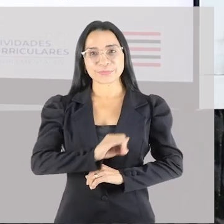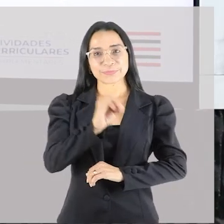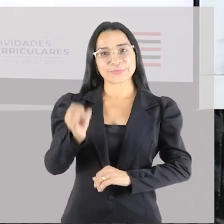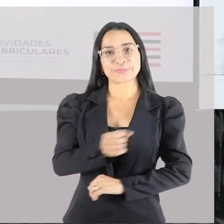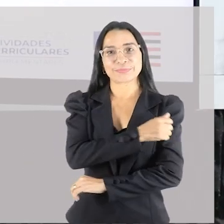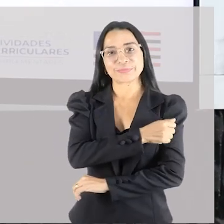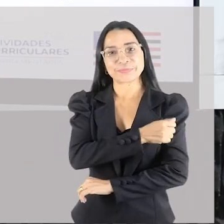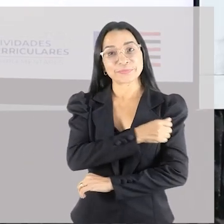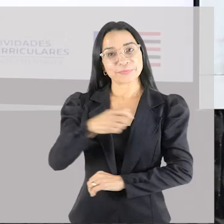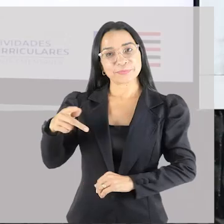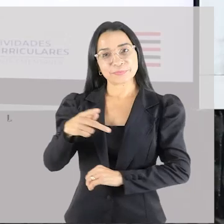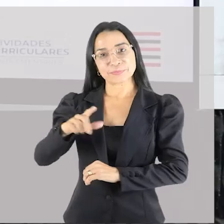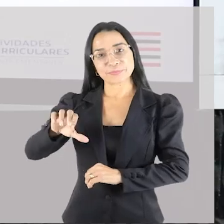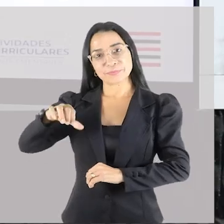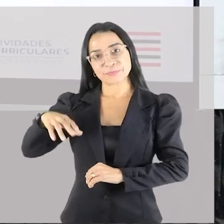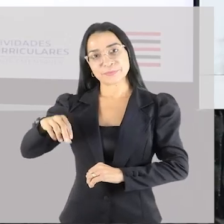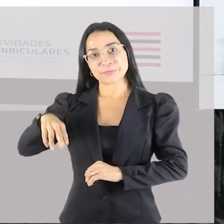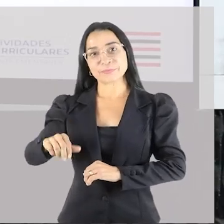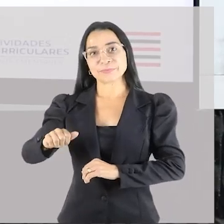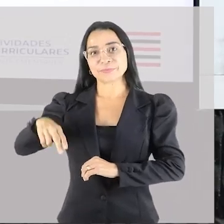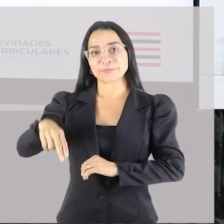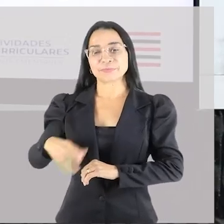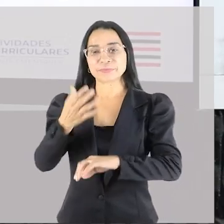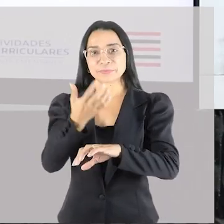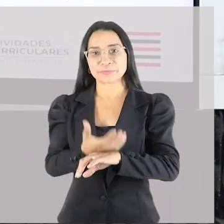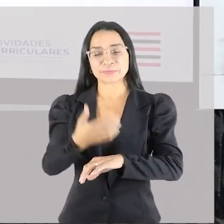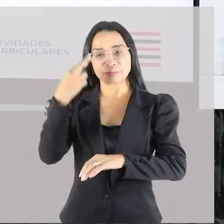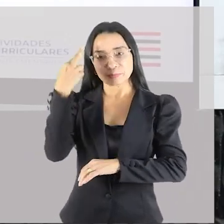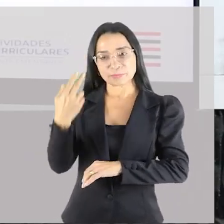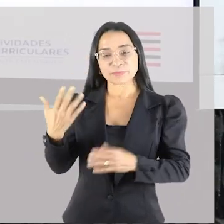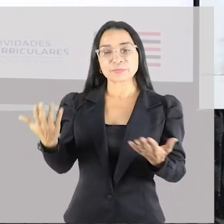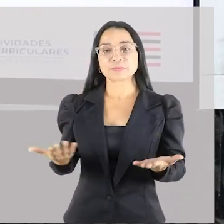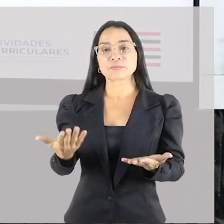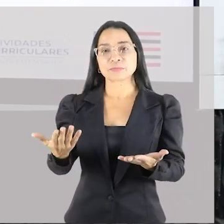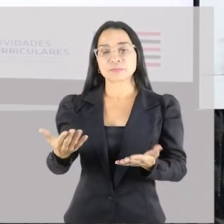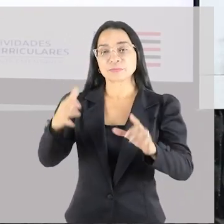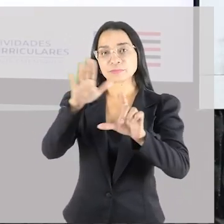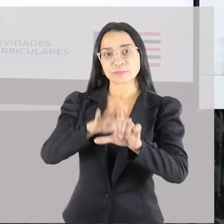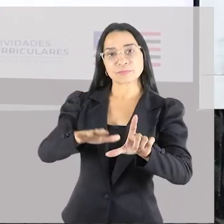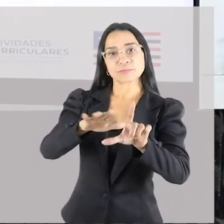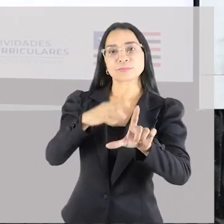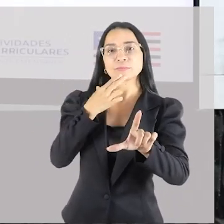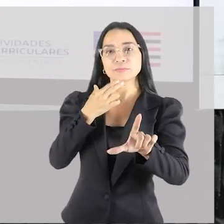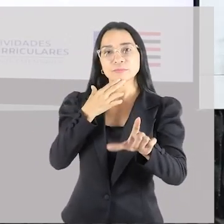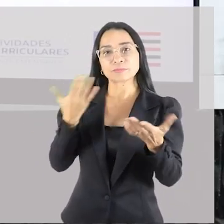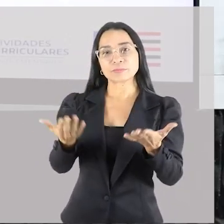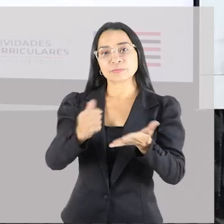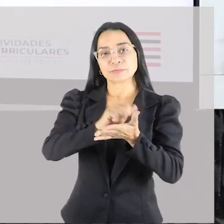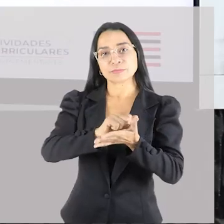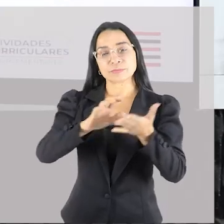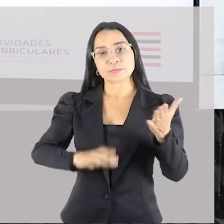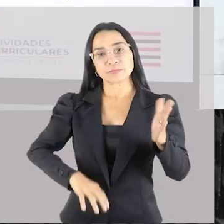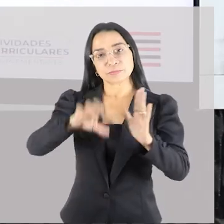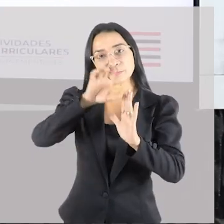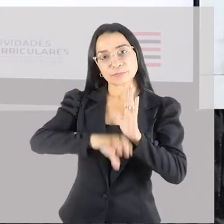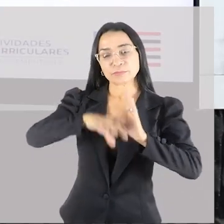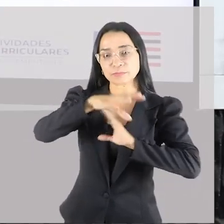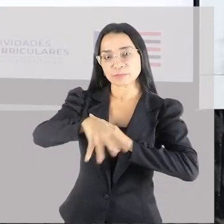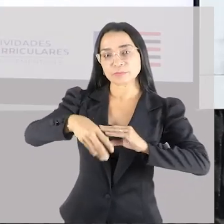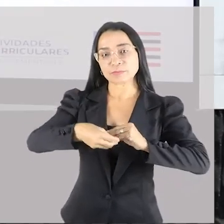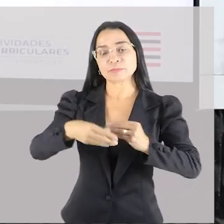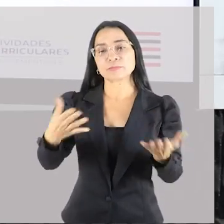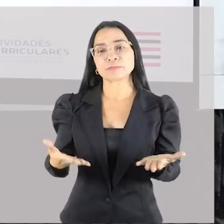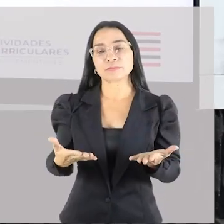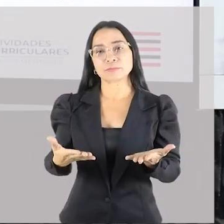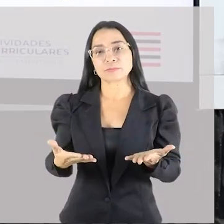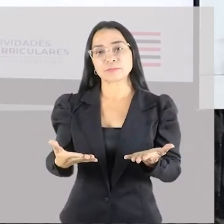Olá, estudante, professor Leonan Rodrigues, de História, aqui na plataforma Gonçalves Dias com as atividades curriculares